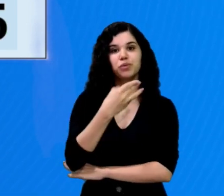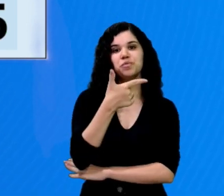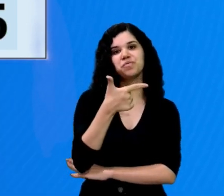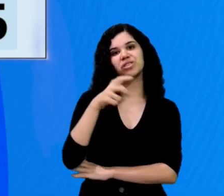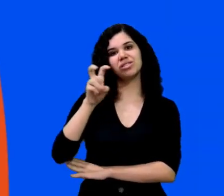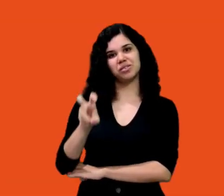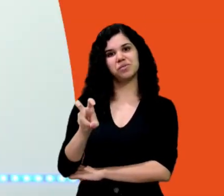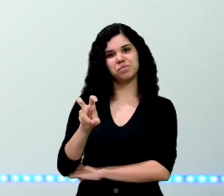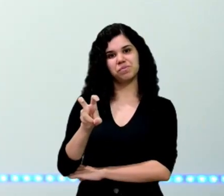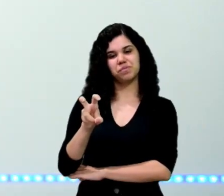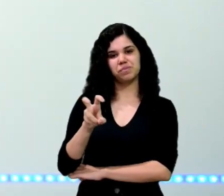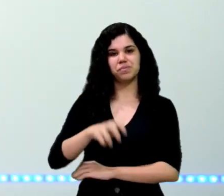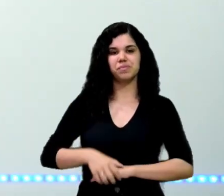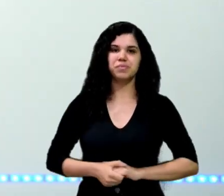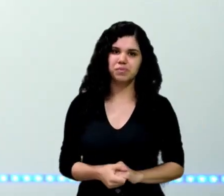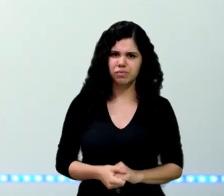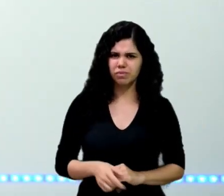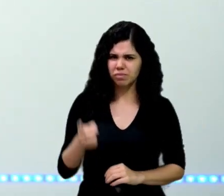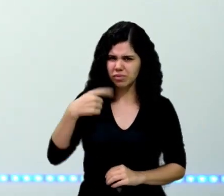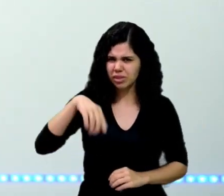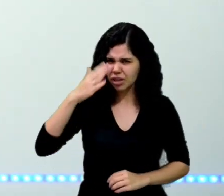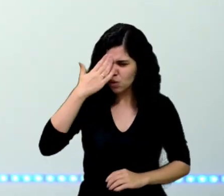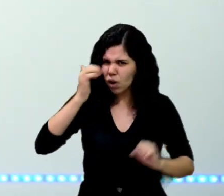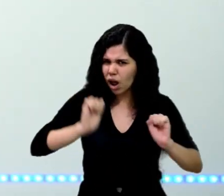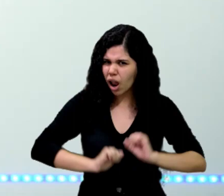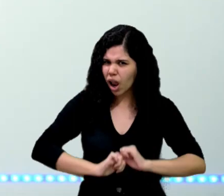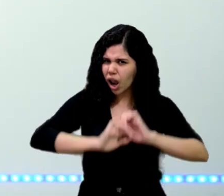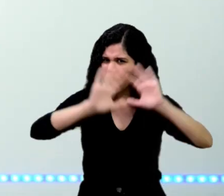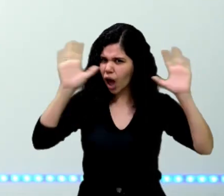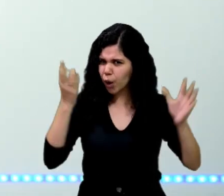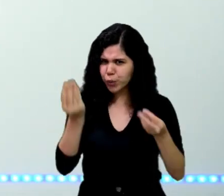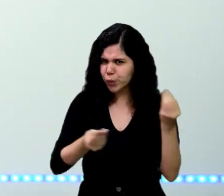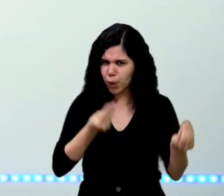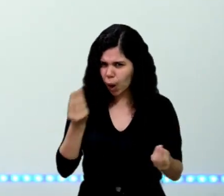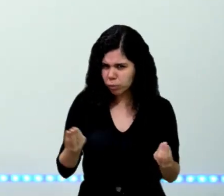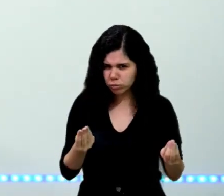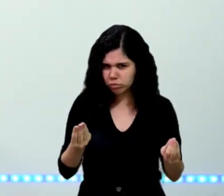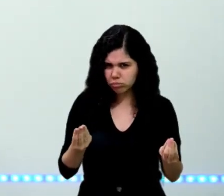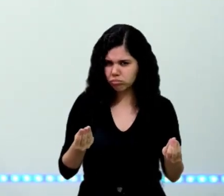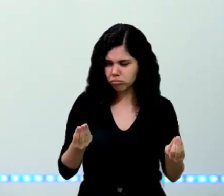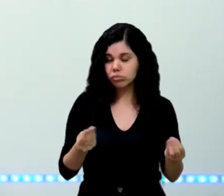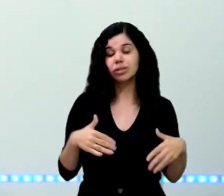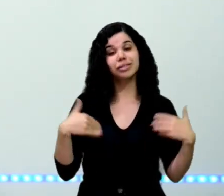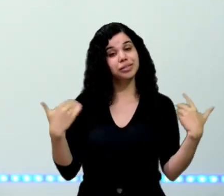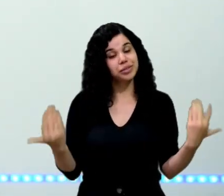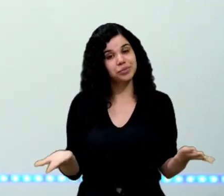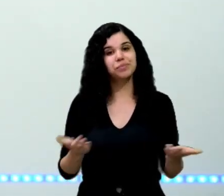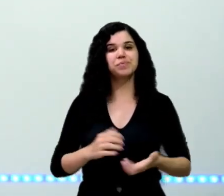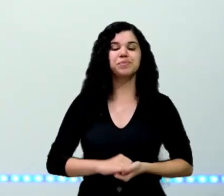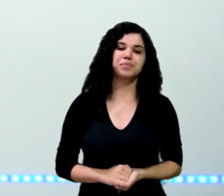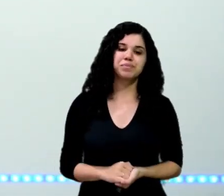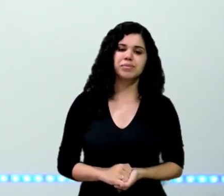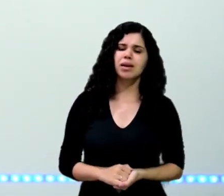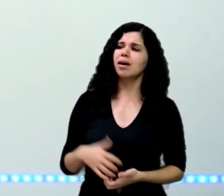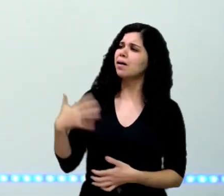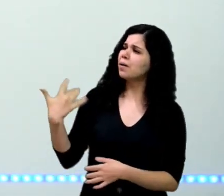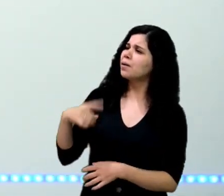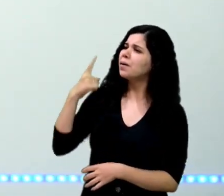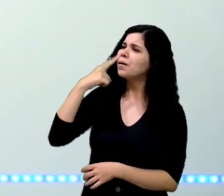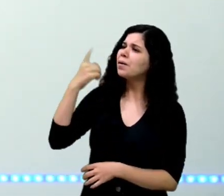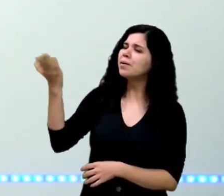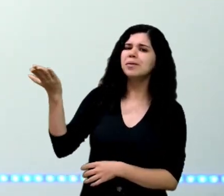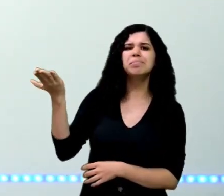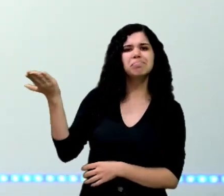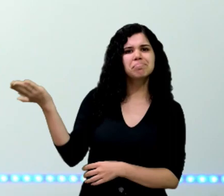3.025. Entenderam bem sobre o sistema de numeração decimal? Exatamente. Eita, olha quem está por